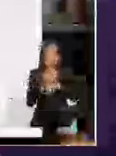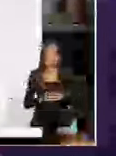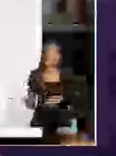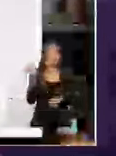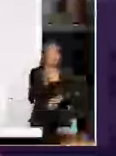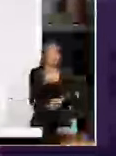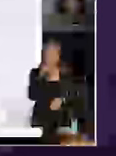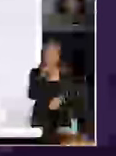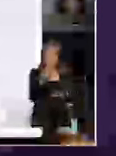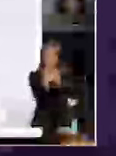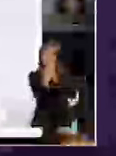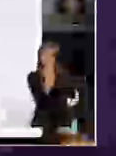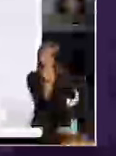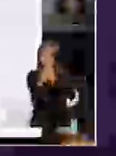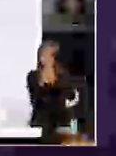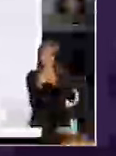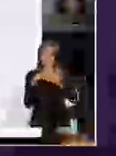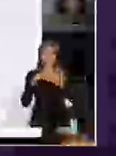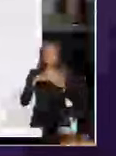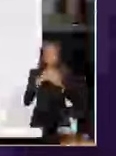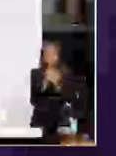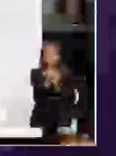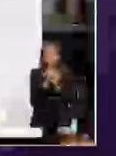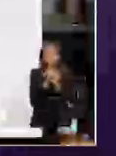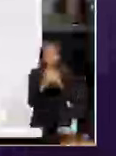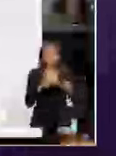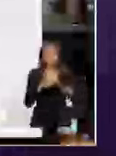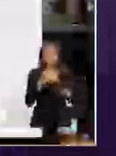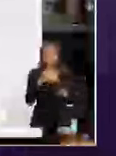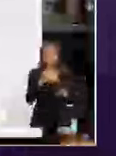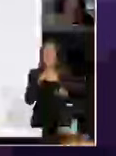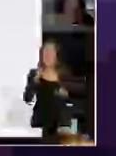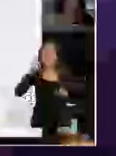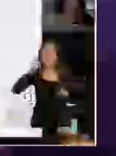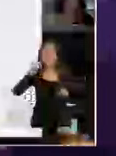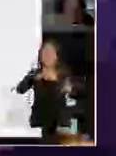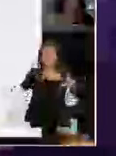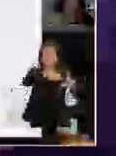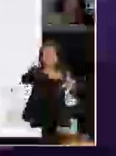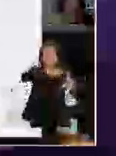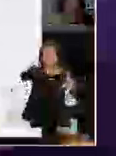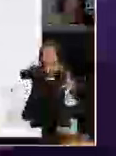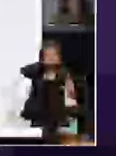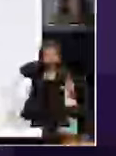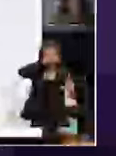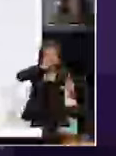Previsto por esse modelo, nós temos aqui uma análise em que a linha azul contempla um modelo com índice